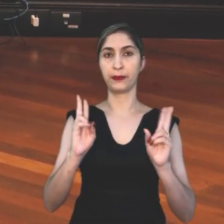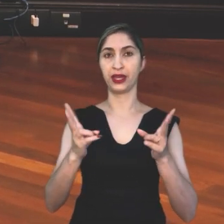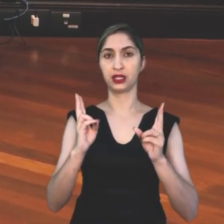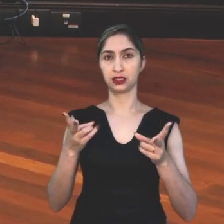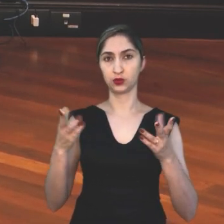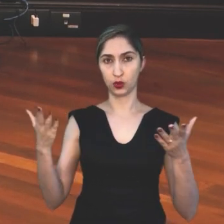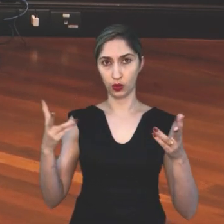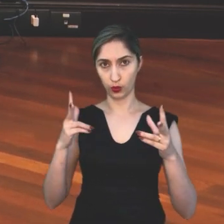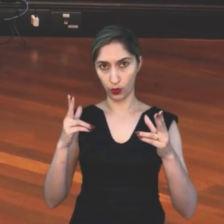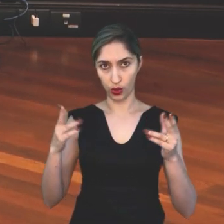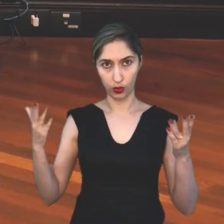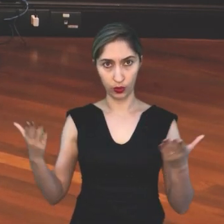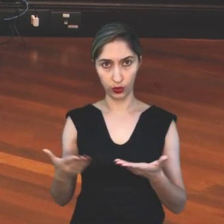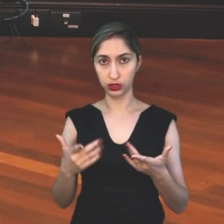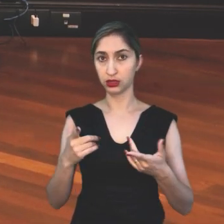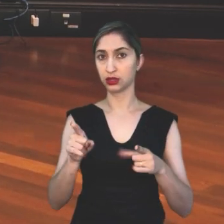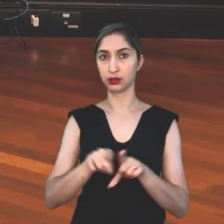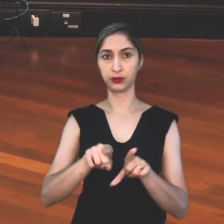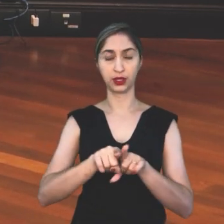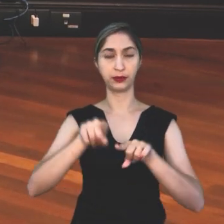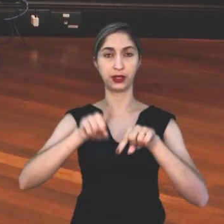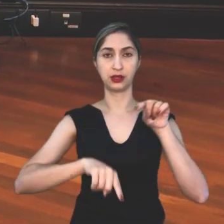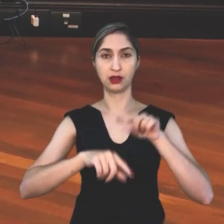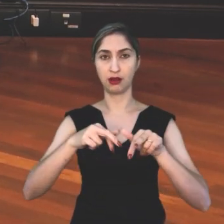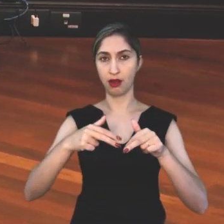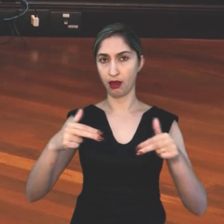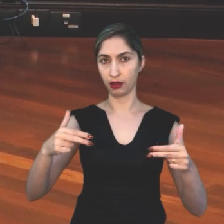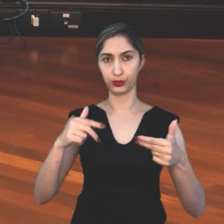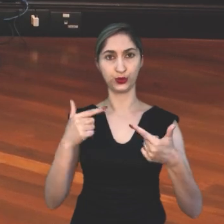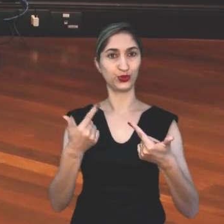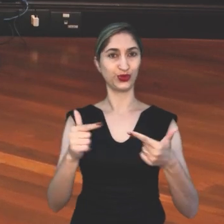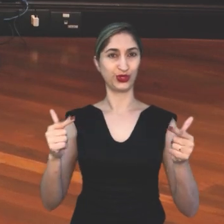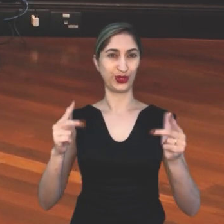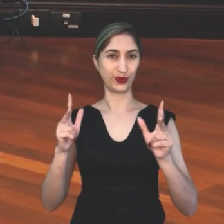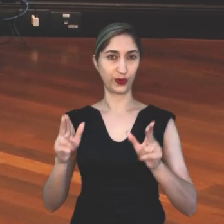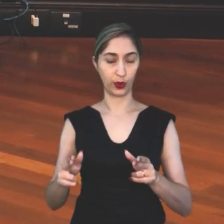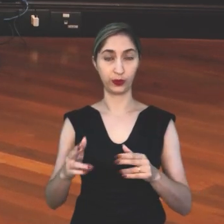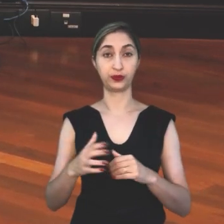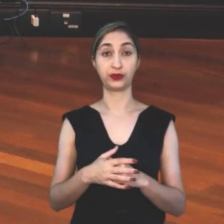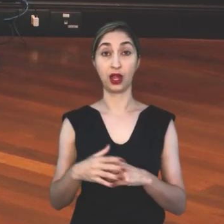bem, mas não eram os mesmos, não eram tão amplos e não tinham tantos